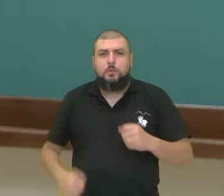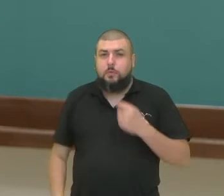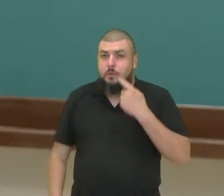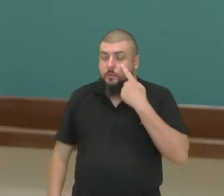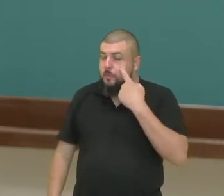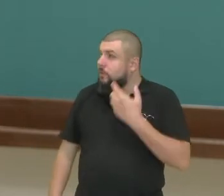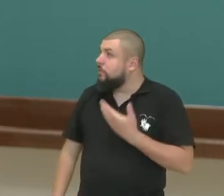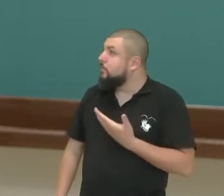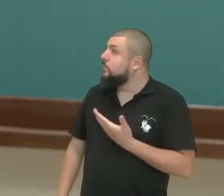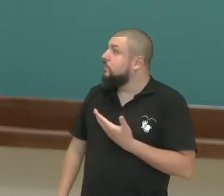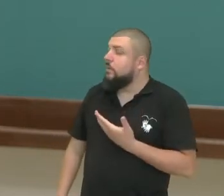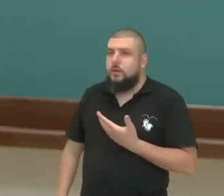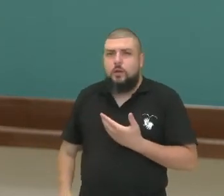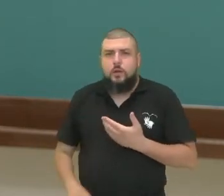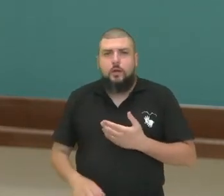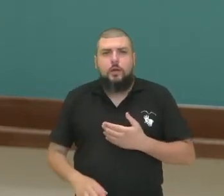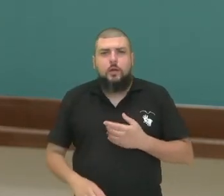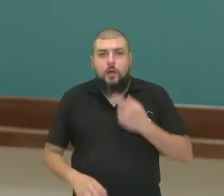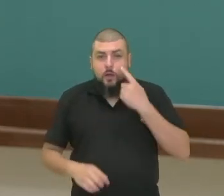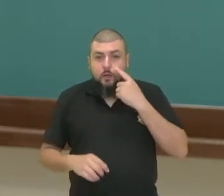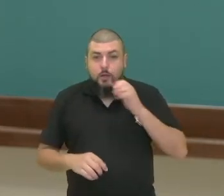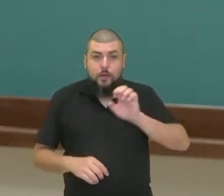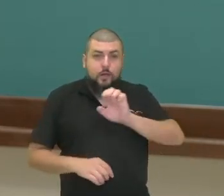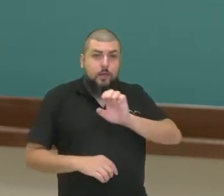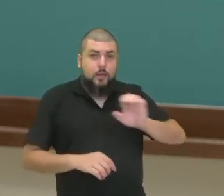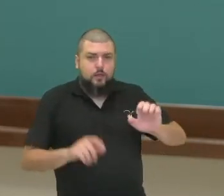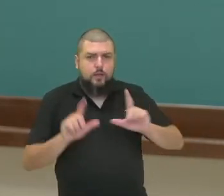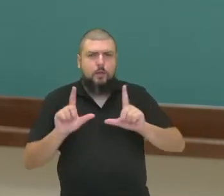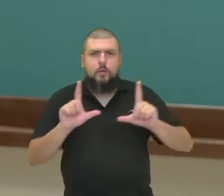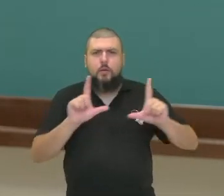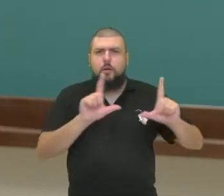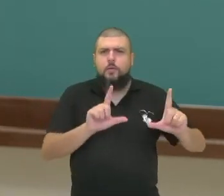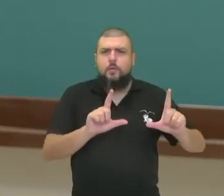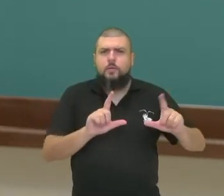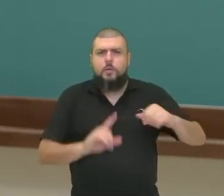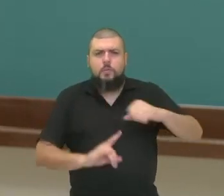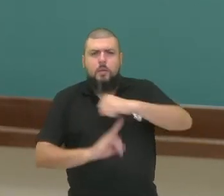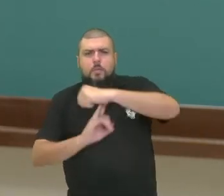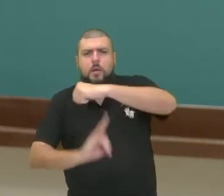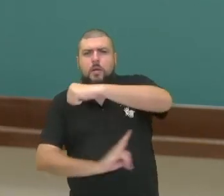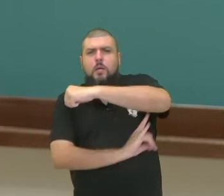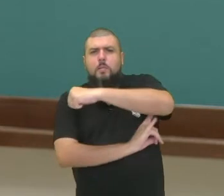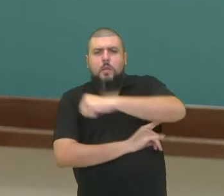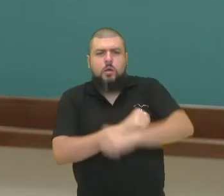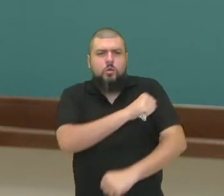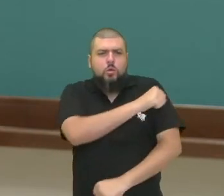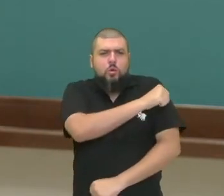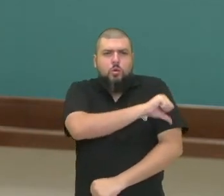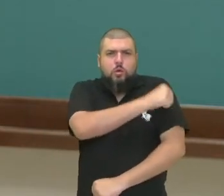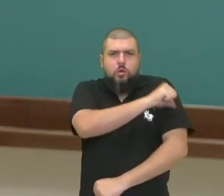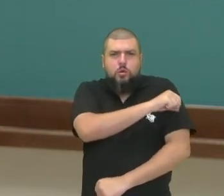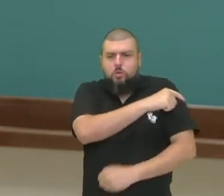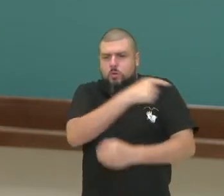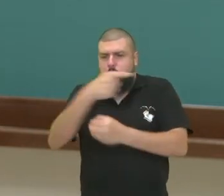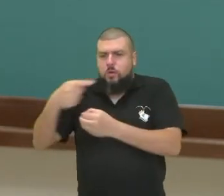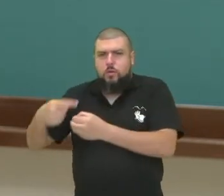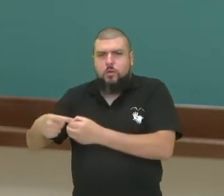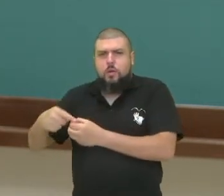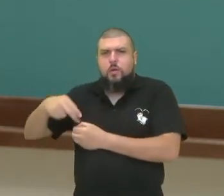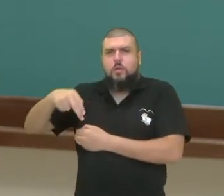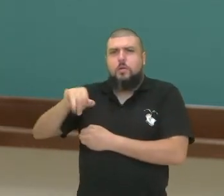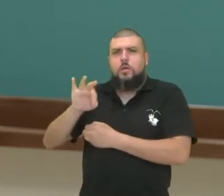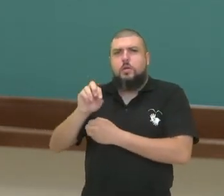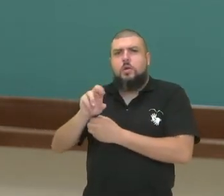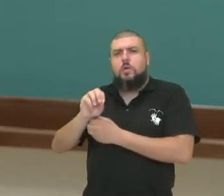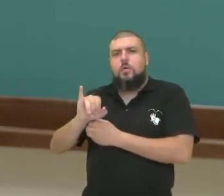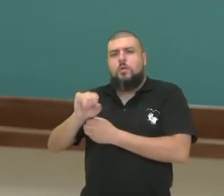Rio-Niterói, uma ponte gigantesca, que custou muito caro para ser construída, obviamente. E à direita nós temos a hidrelétrica de Itaipu, na cidade de Foz